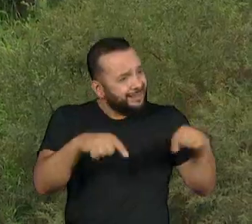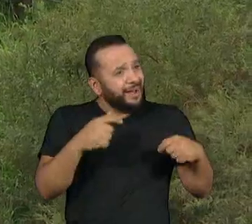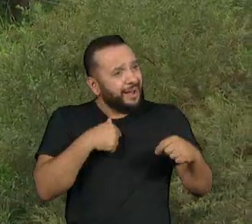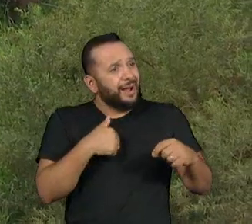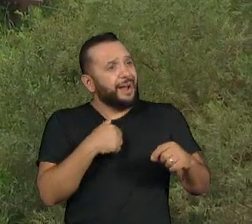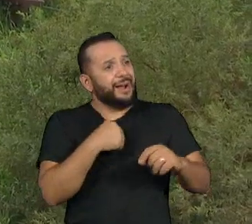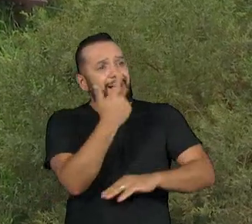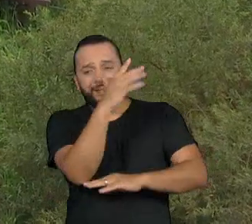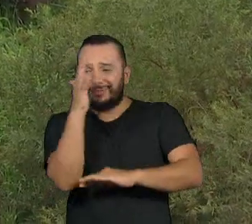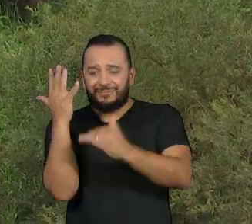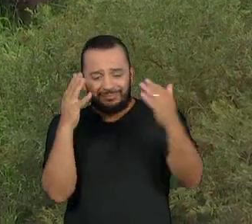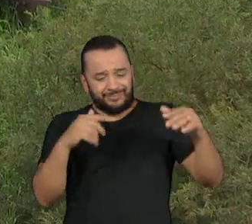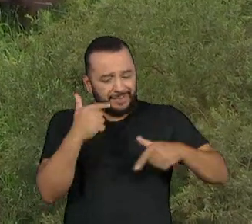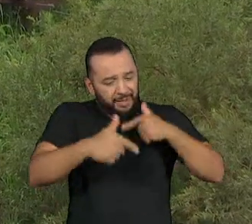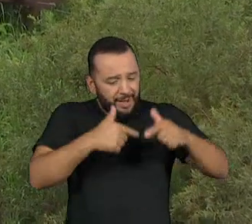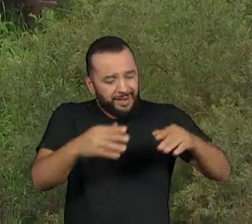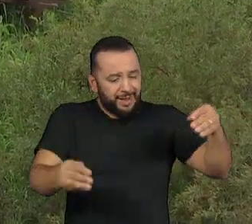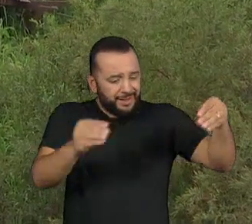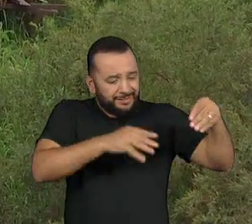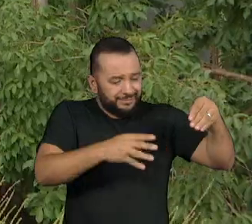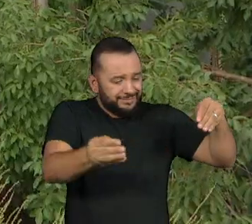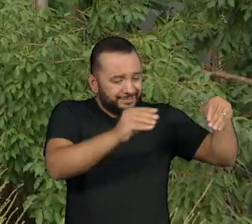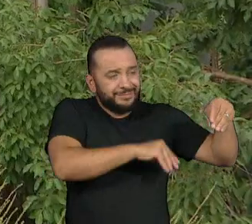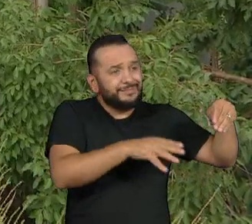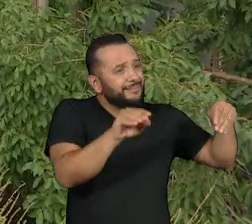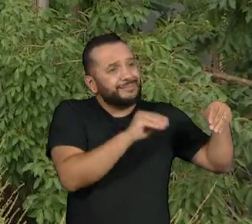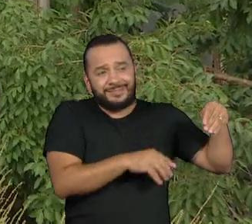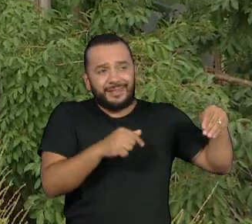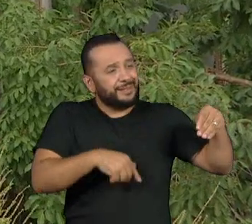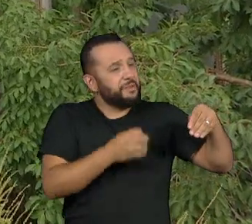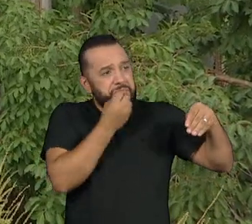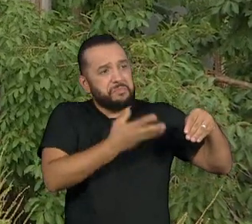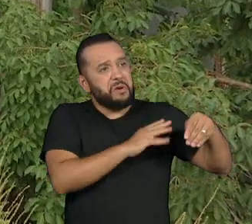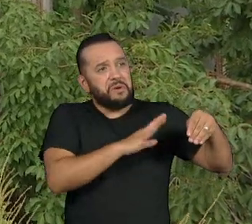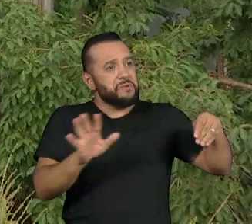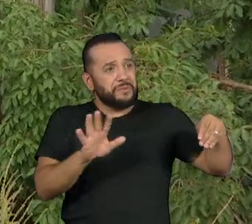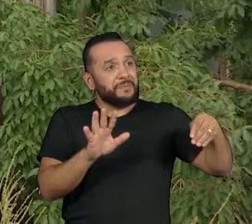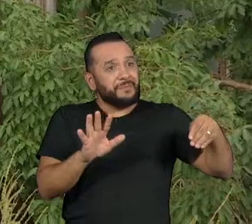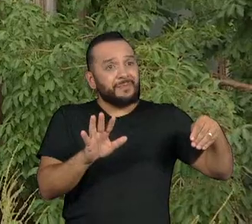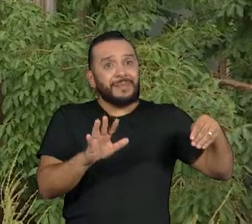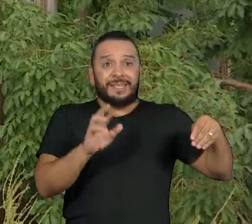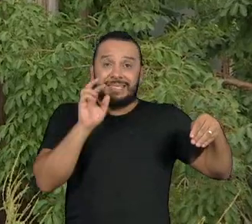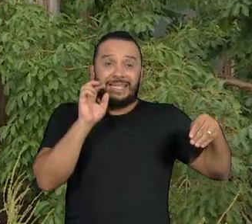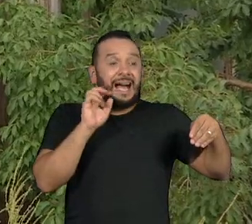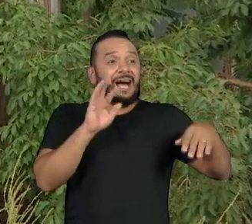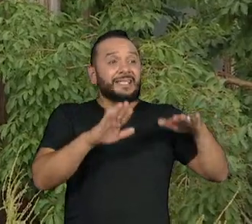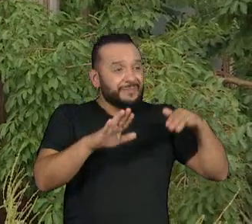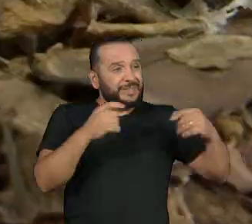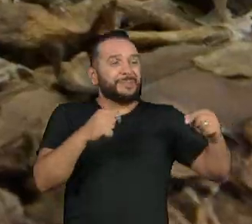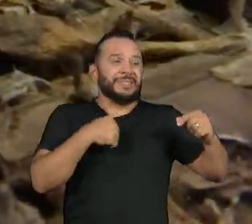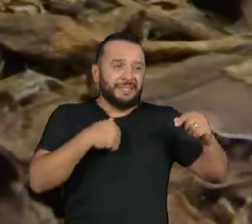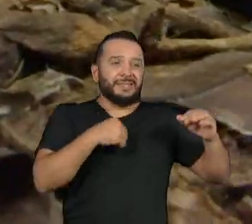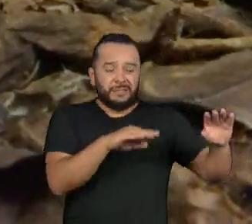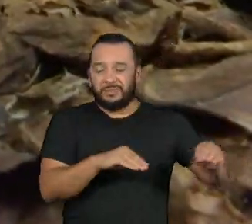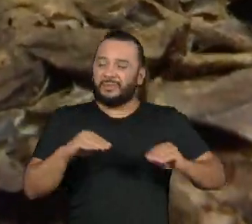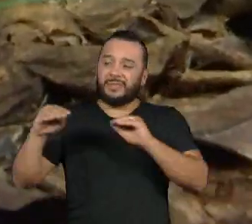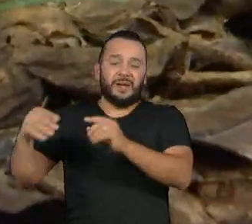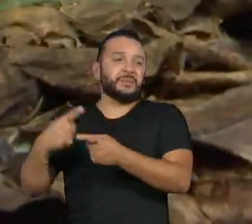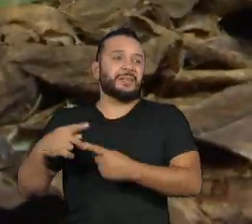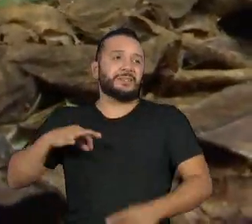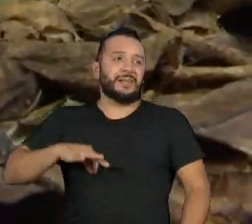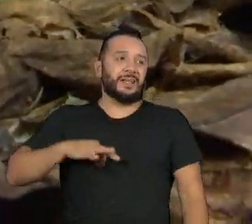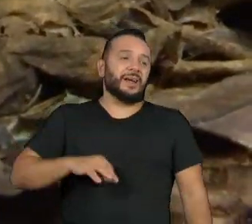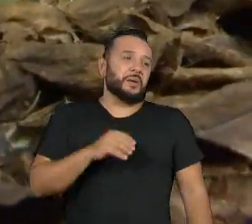uma necessidade na cidade que aqui ele não passa. Mas muitas vezes ele precisa sair daqui porque não consegue renda.